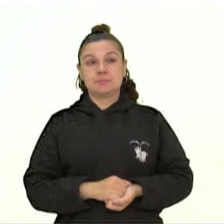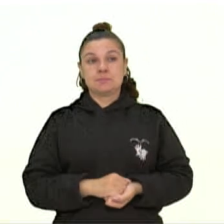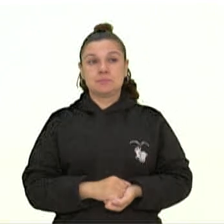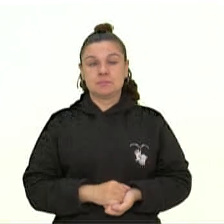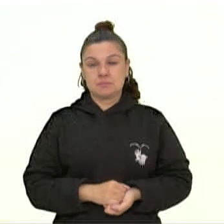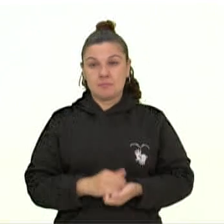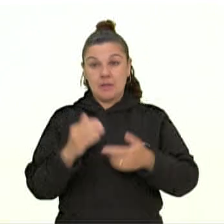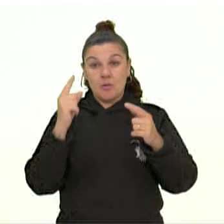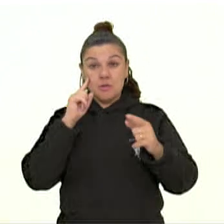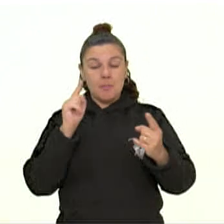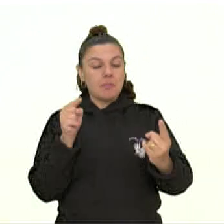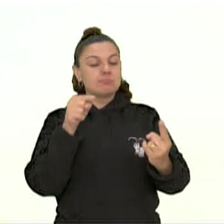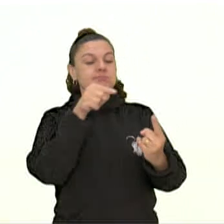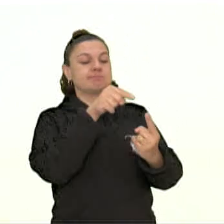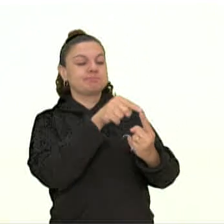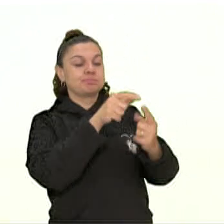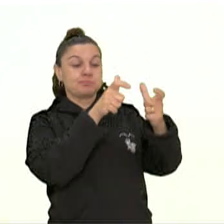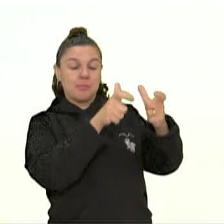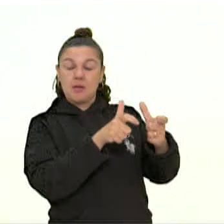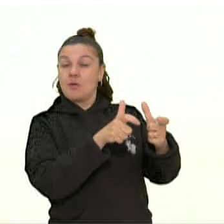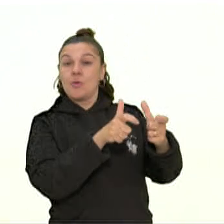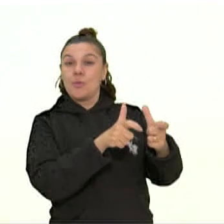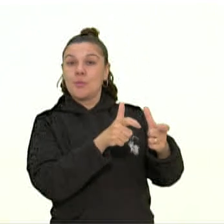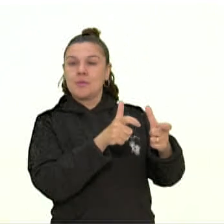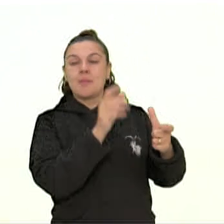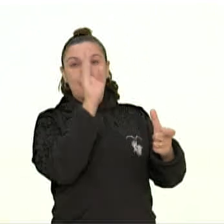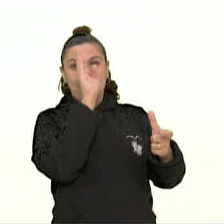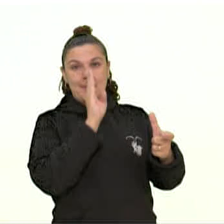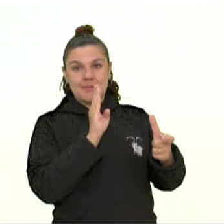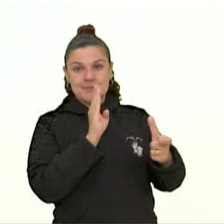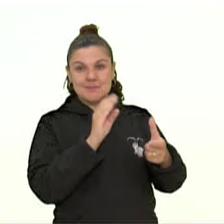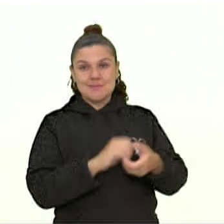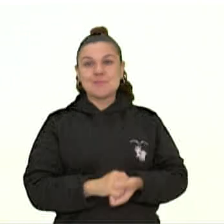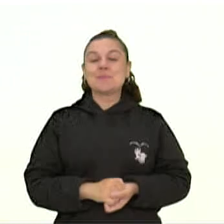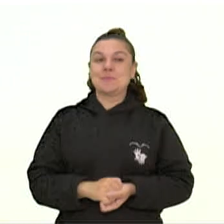O destino dos africanos também, né, nos últimos anos, tem sido o